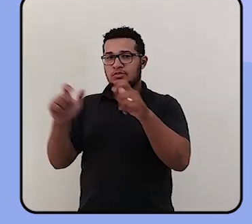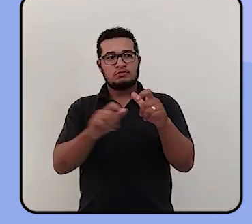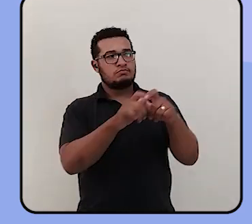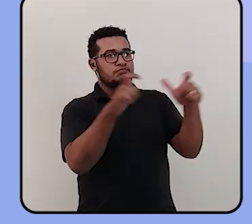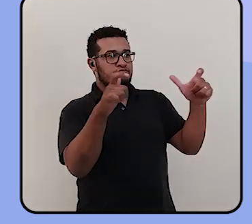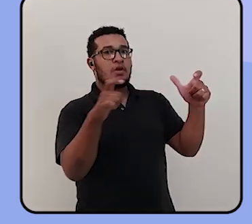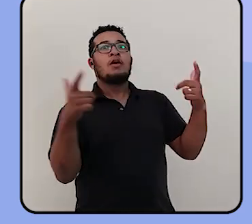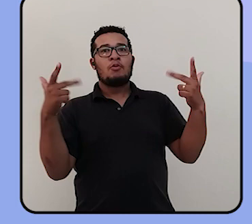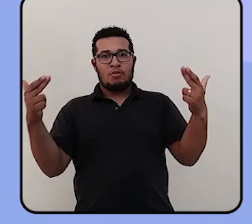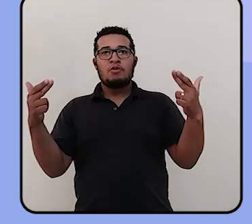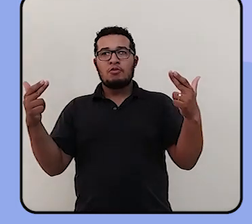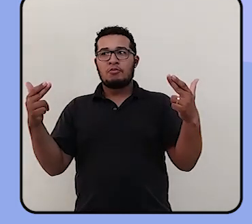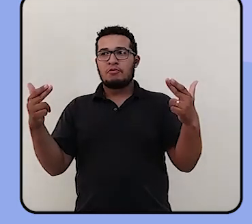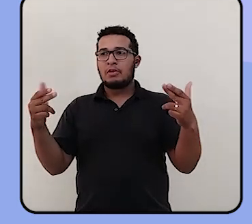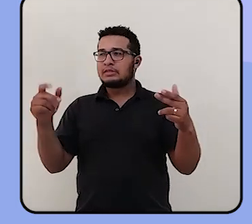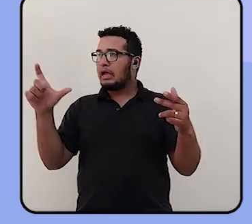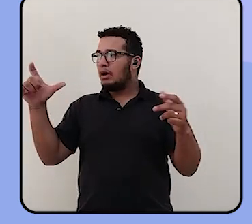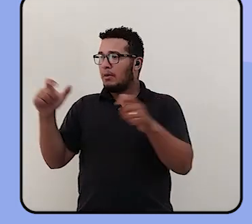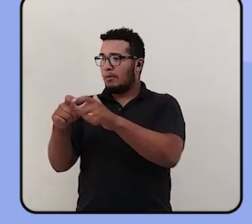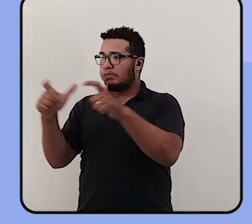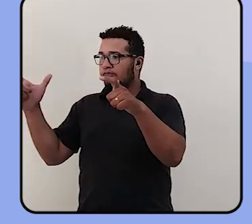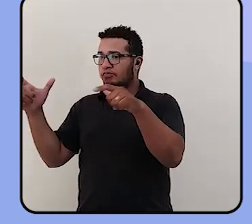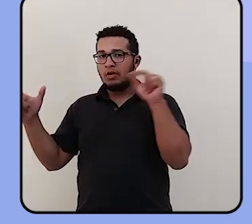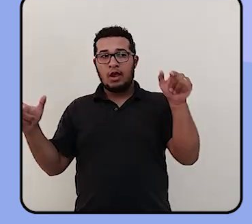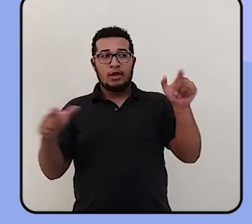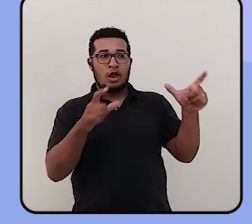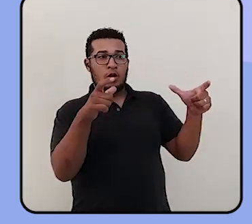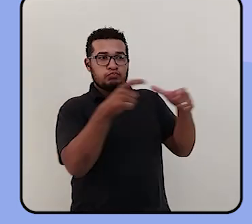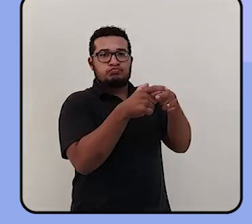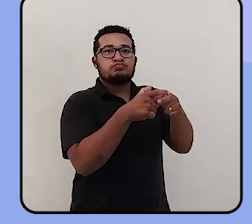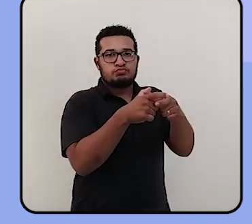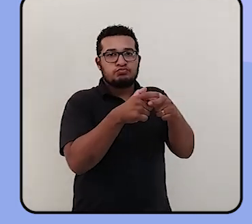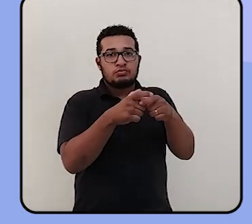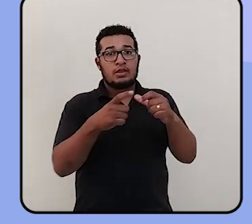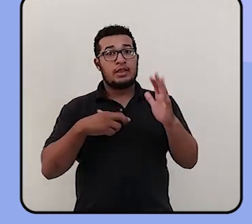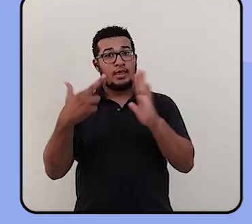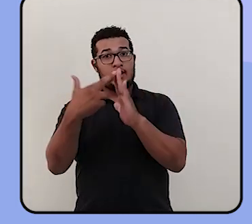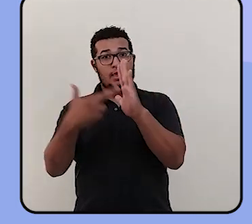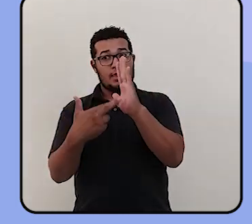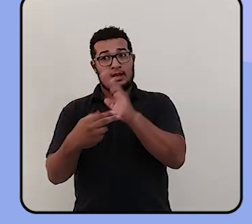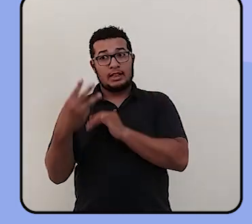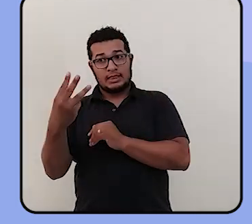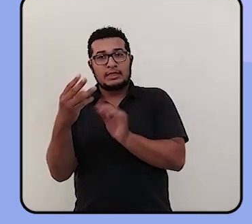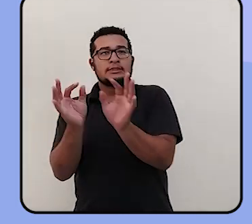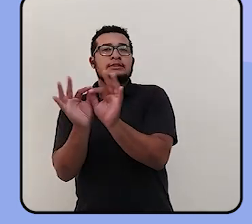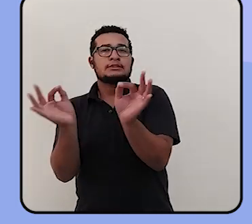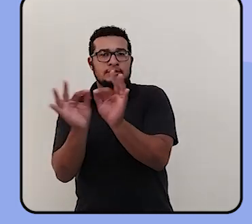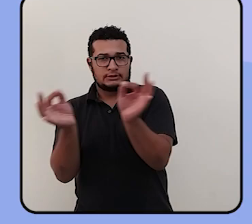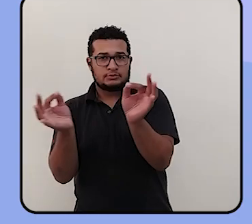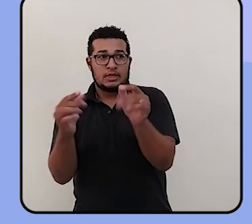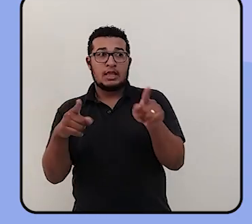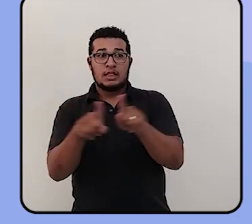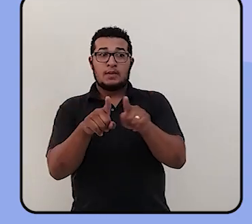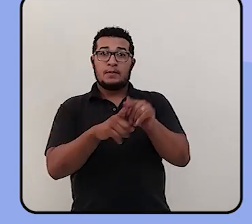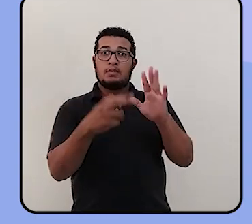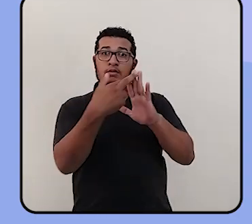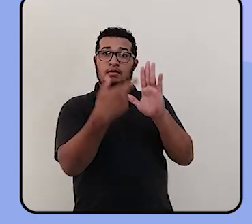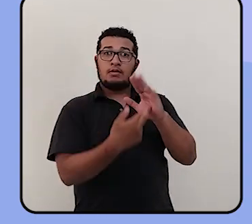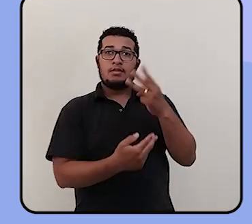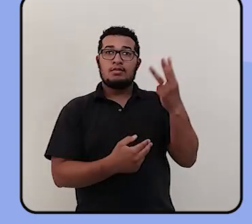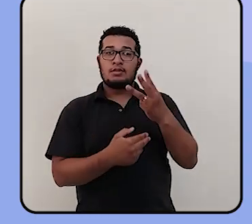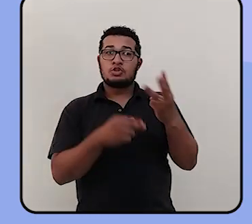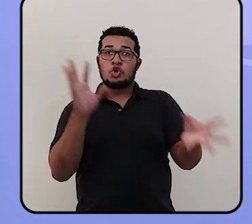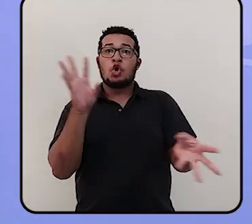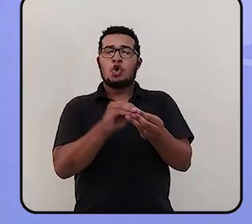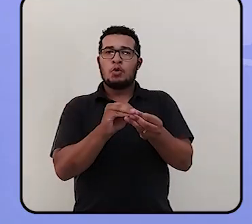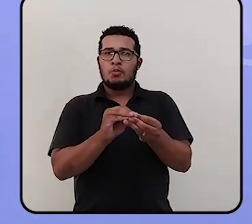proporcionais, grandezas inversamente proporcionais, regra de 3 simples, regra de 3